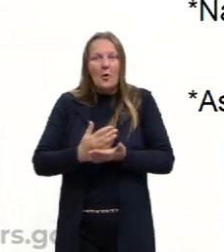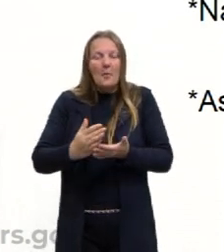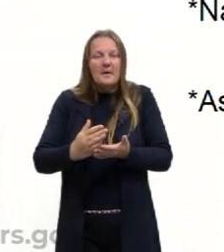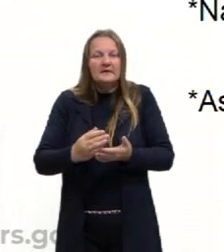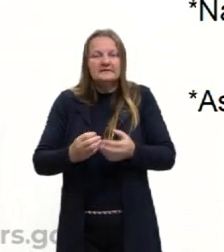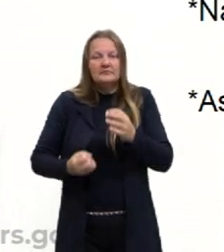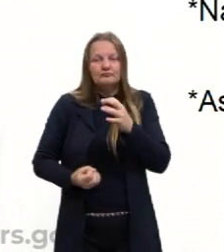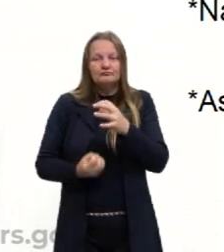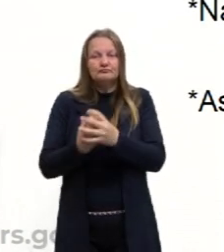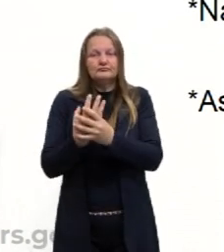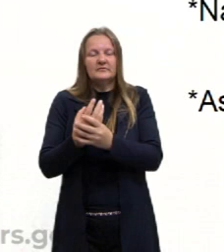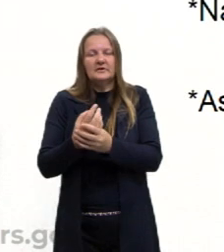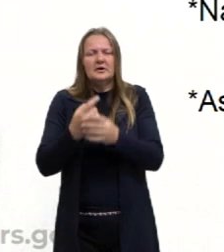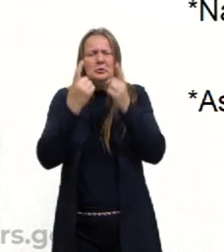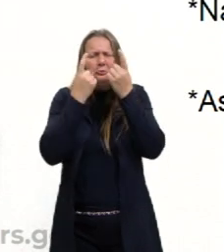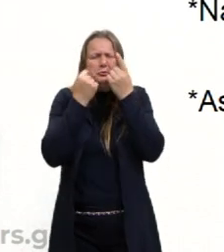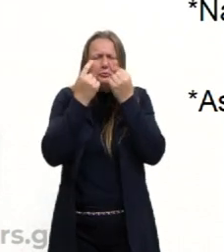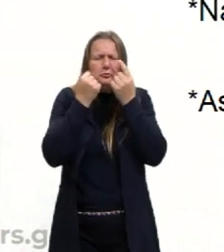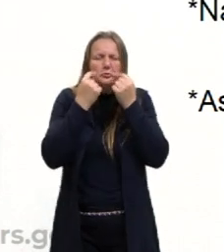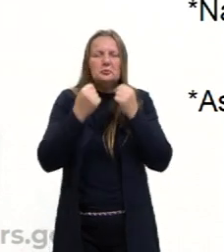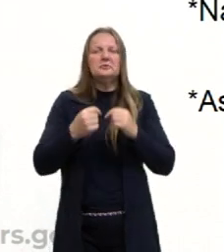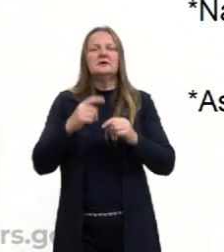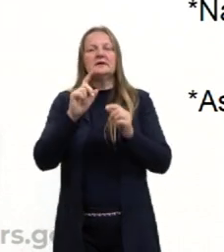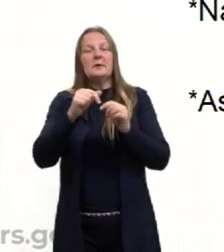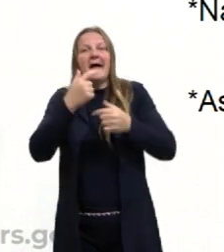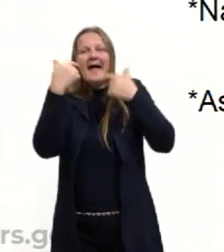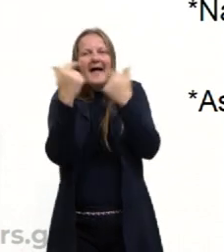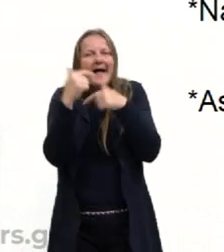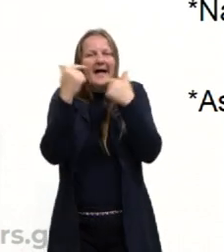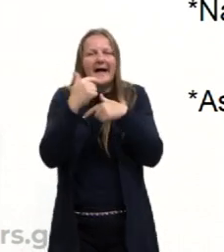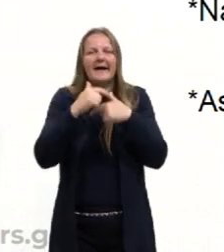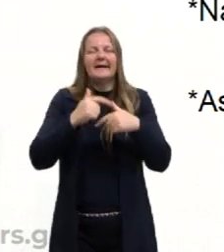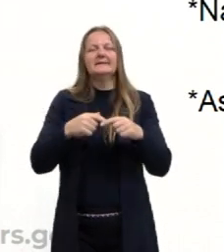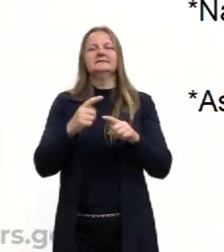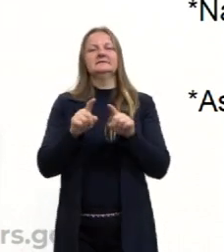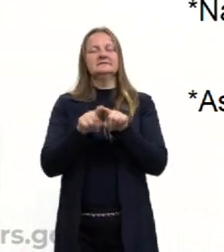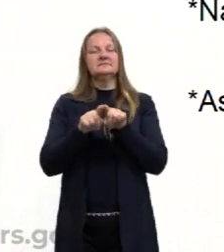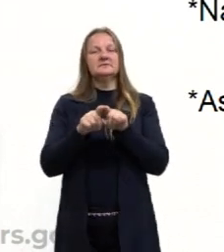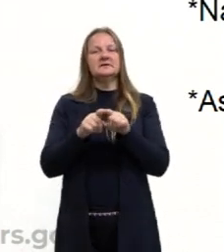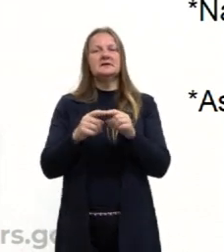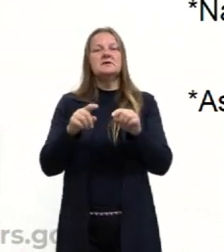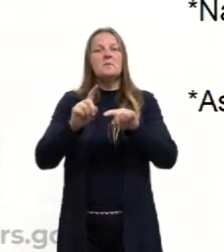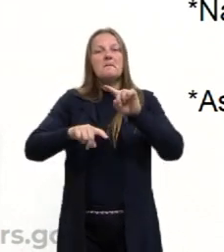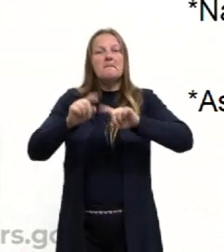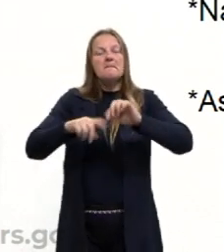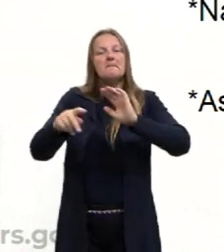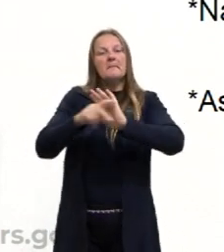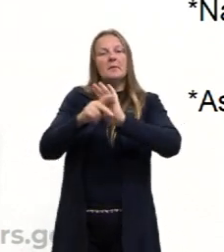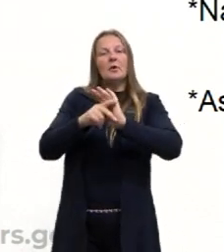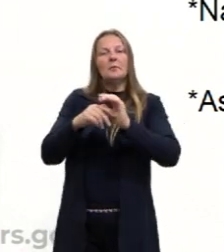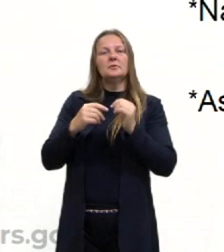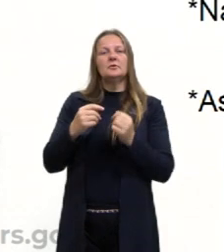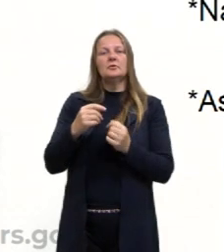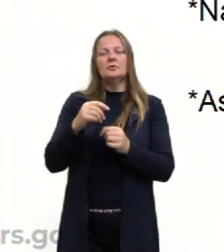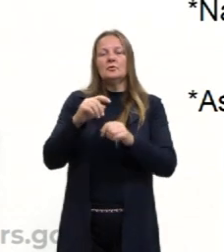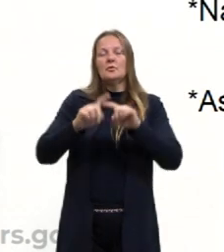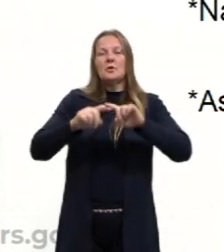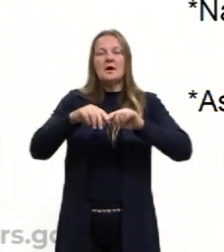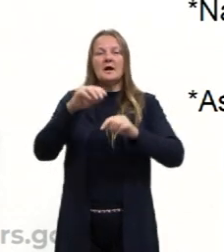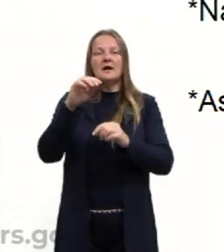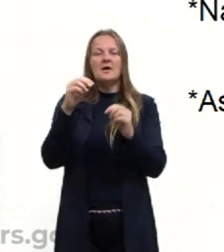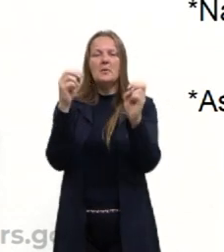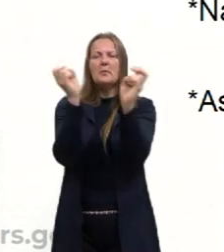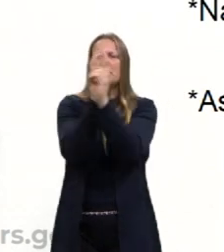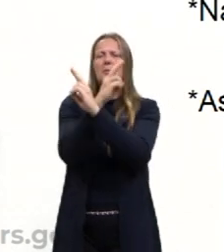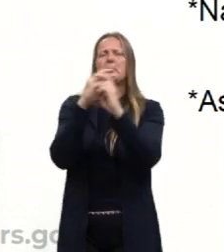a linguagem com uma forma de imitação também também dos Elementos da natureza dos uivos dos Ventos